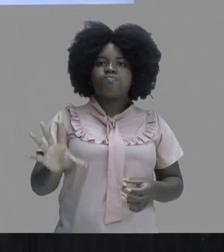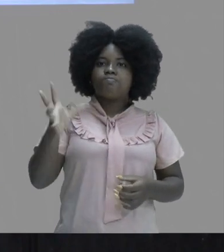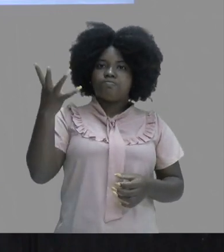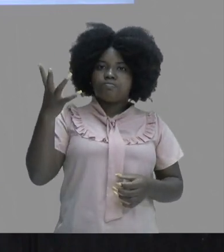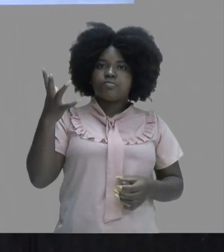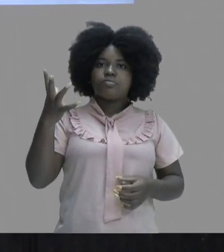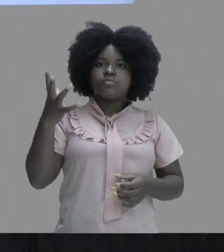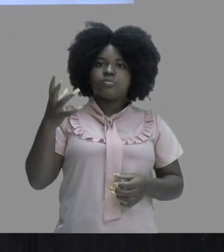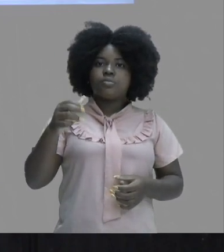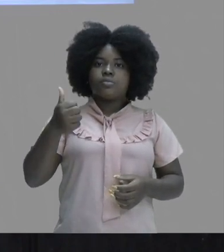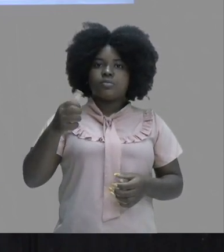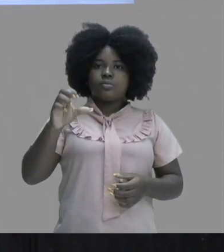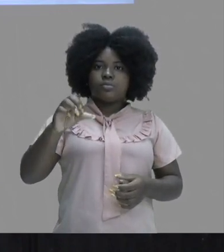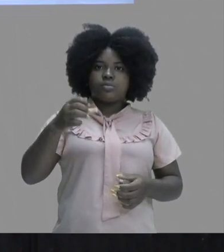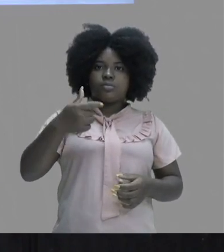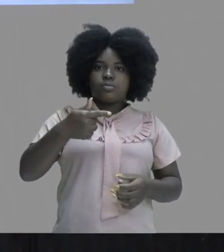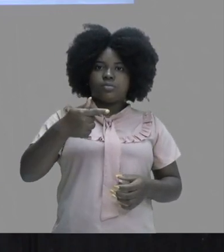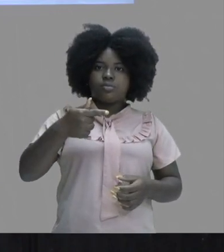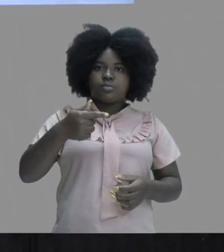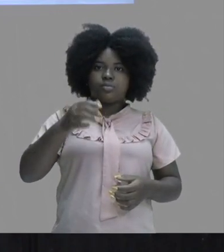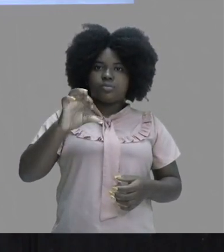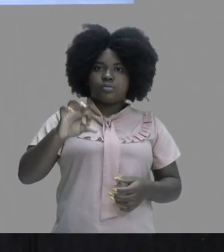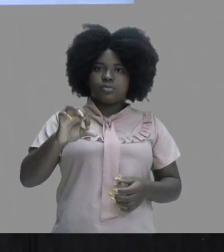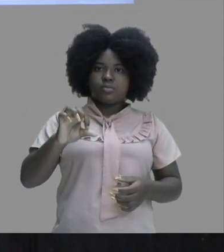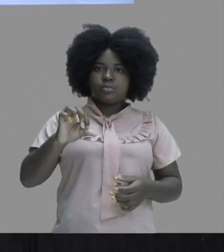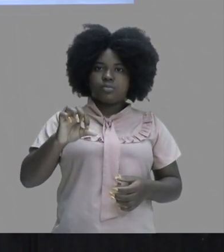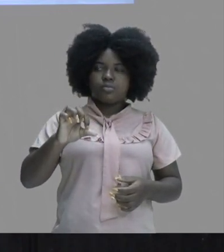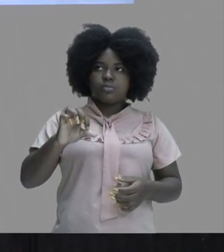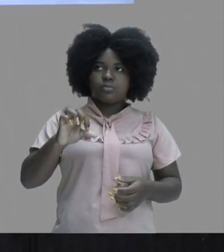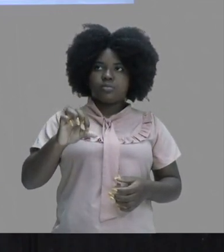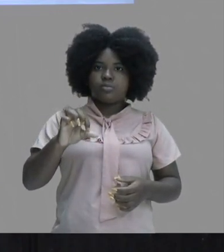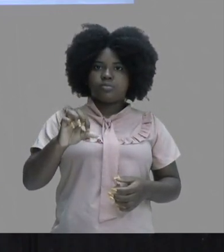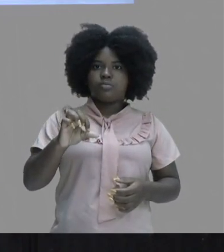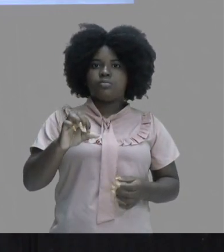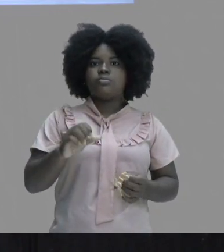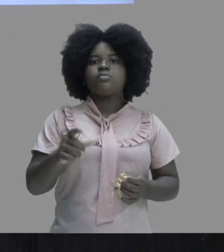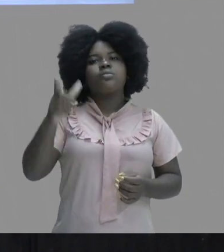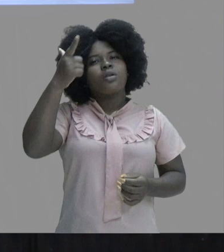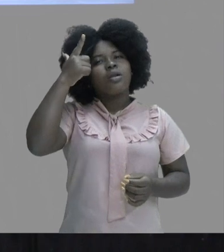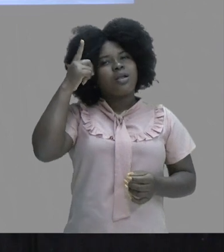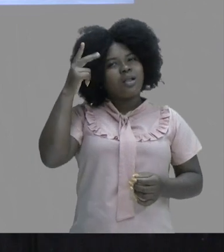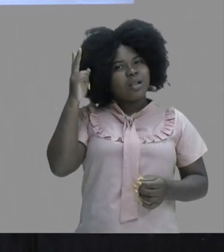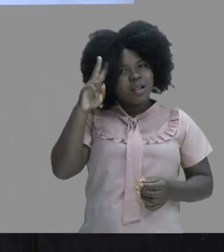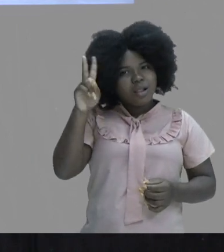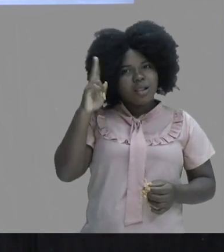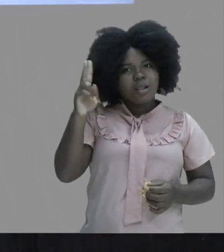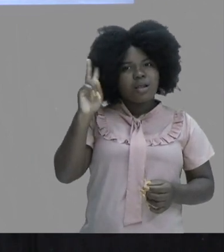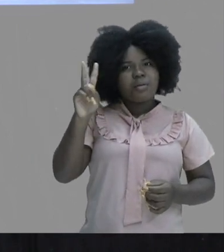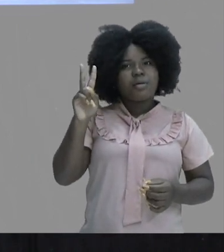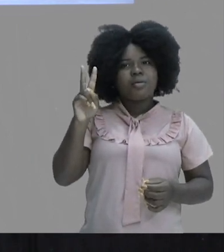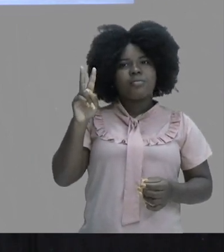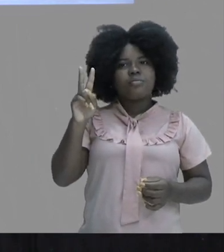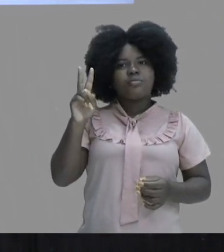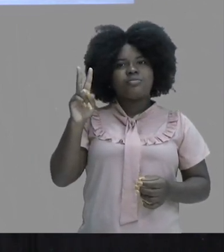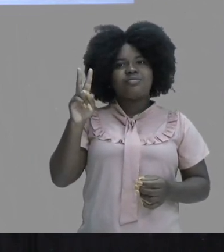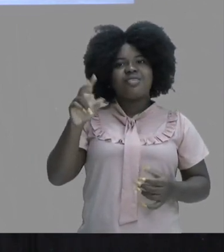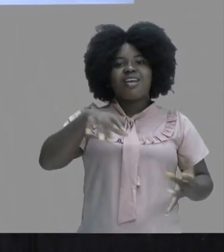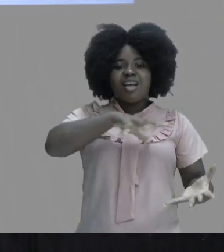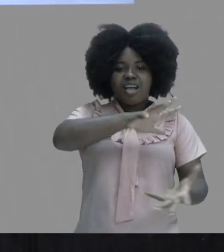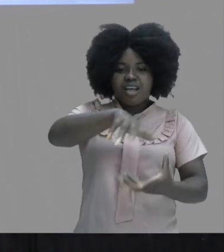liberdade, igualdade e fraternidade como lema? Você lembra assim, a Revolução